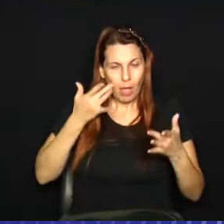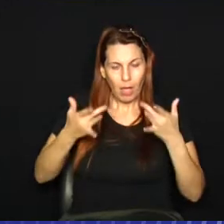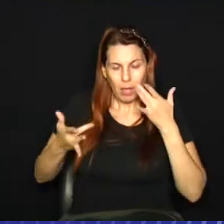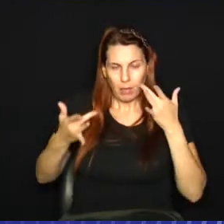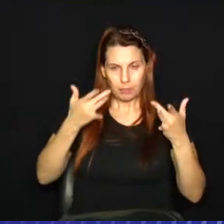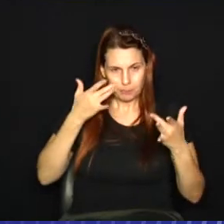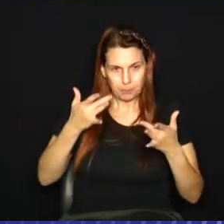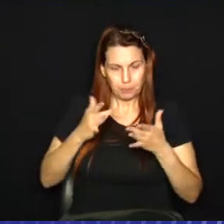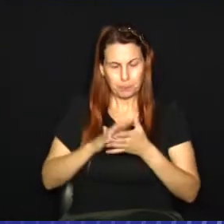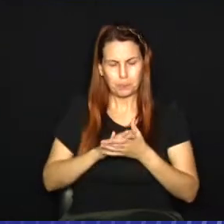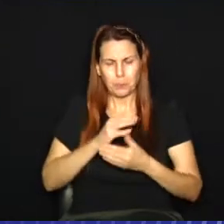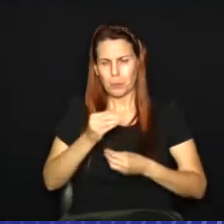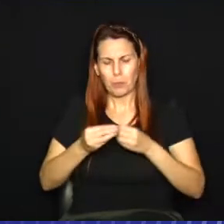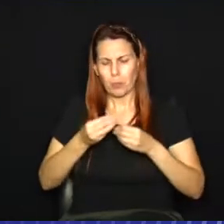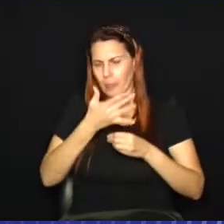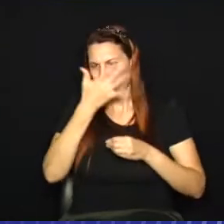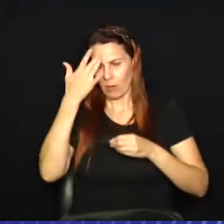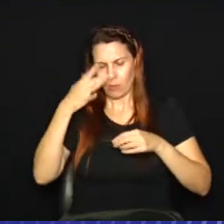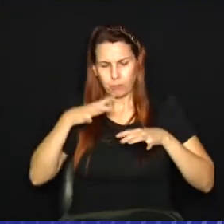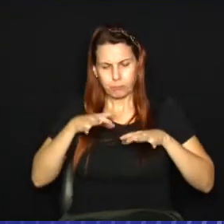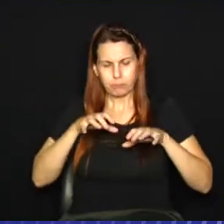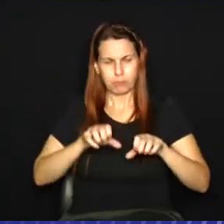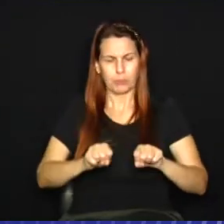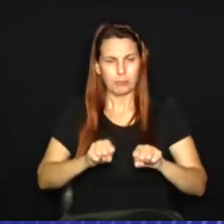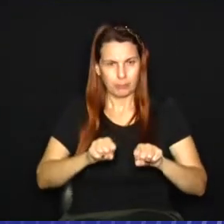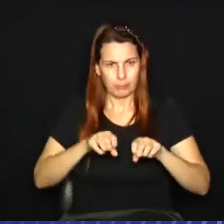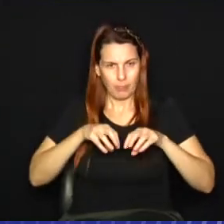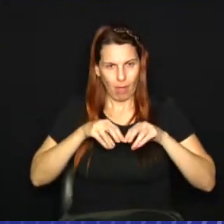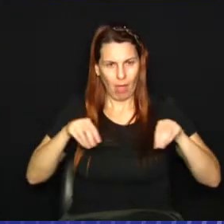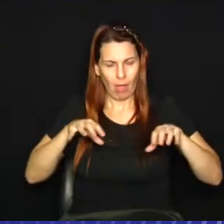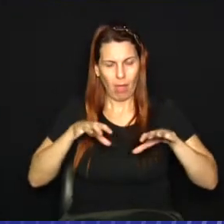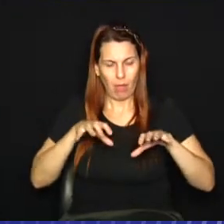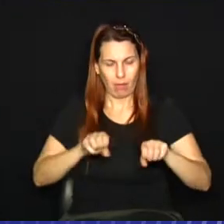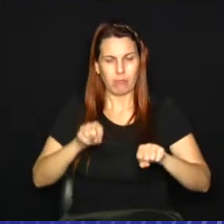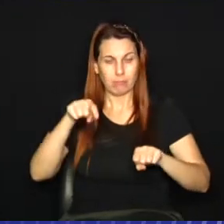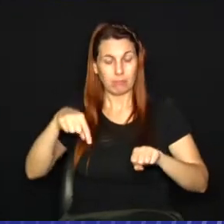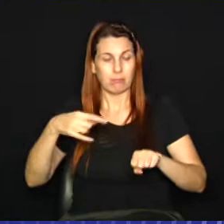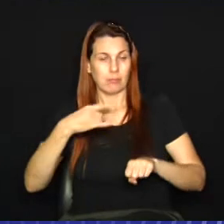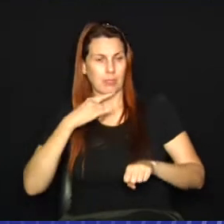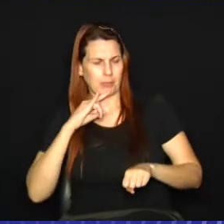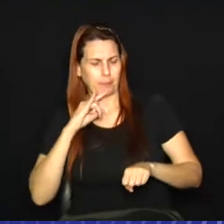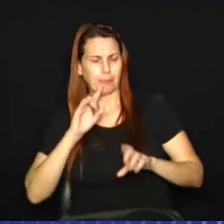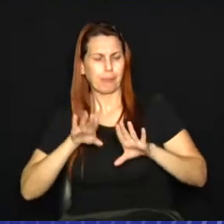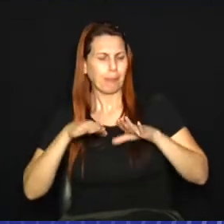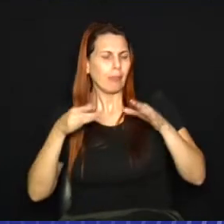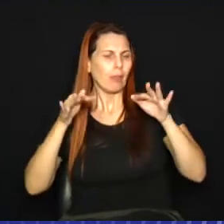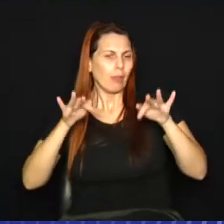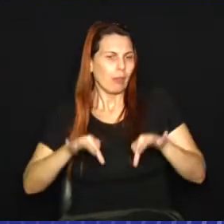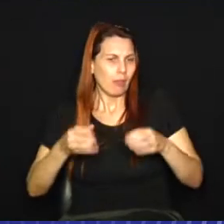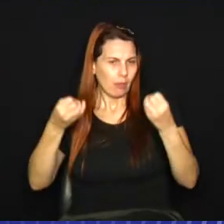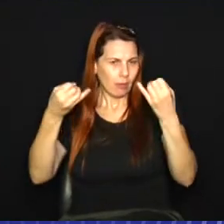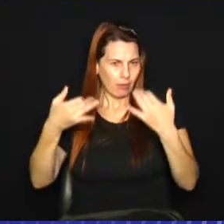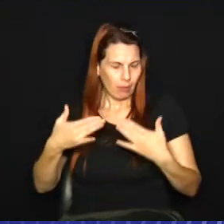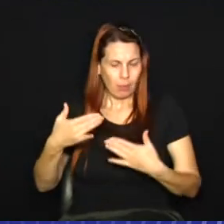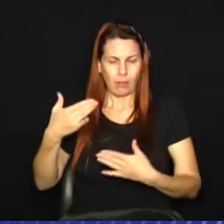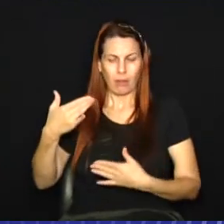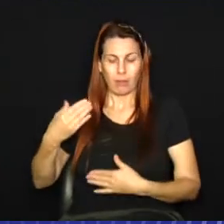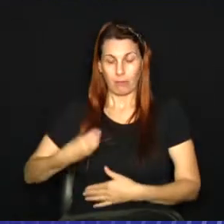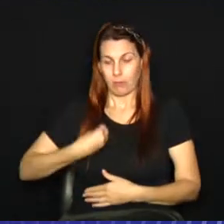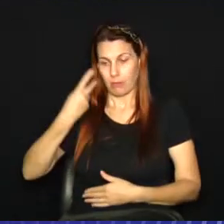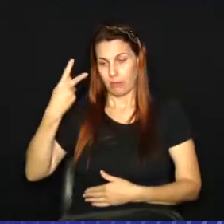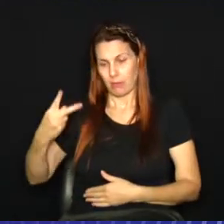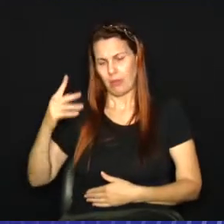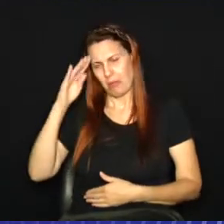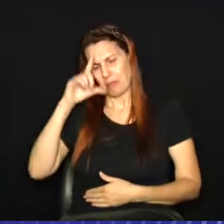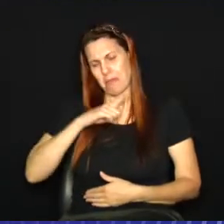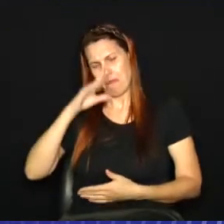de Piracicaba. Assim, sua vida foi marcada fortemente pela fé e pela música. Como salmista na Catedral de Santo Antônio,